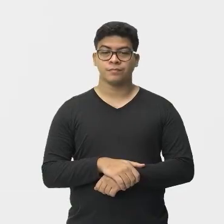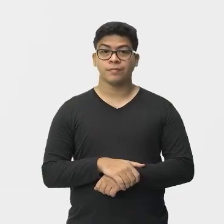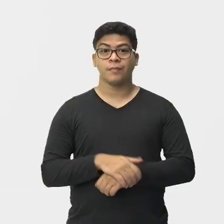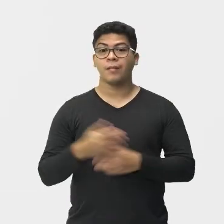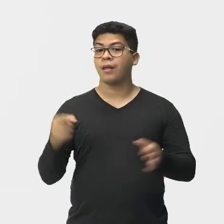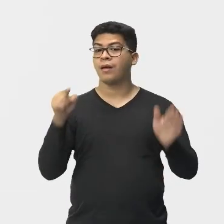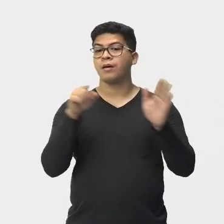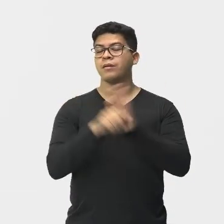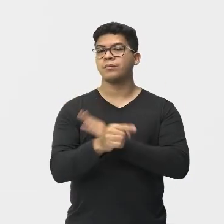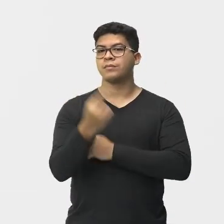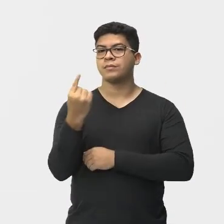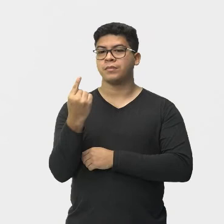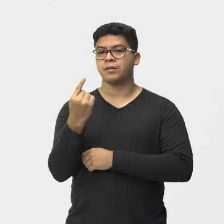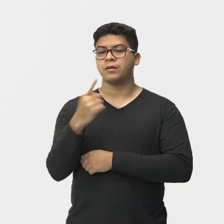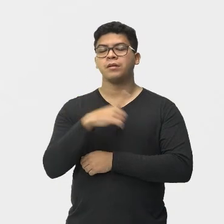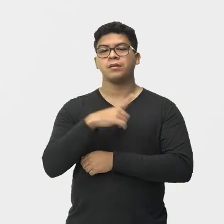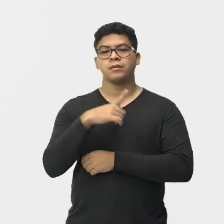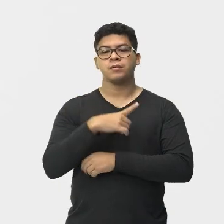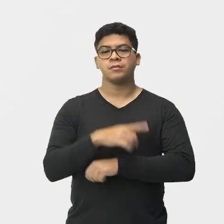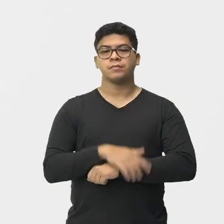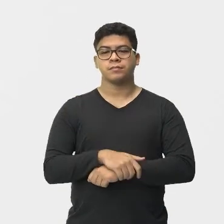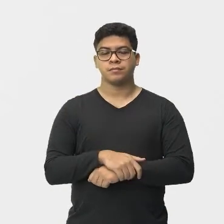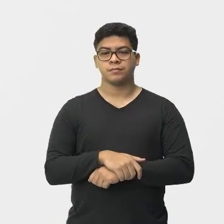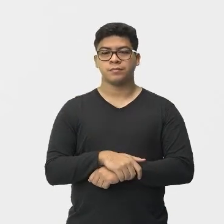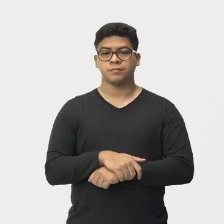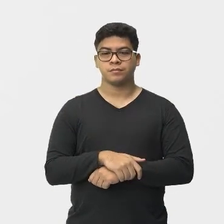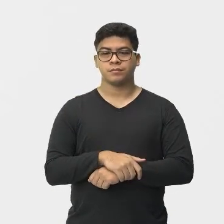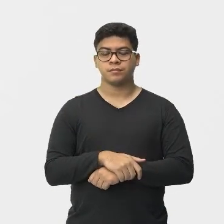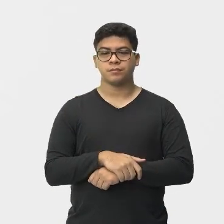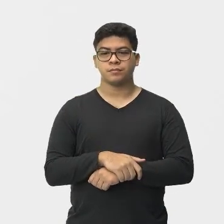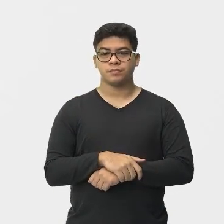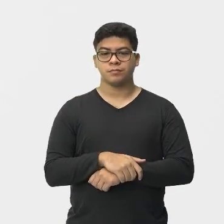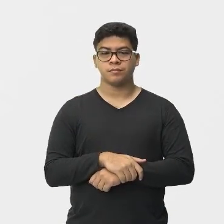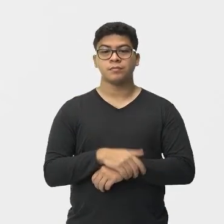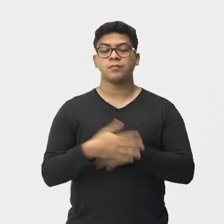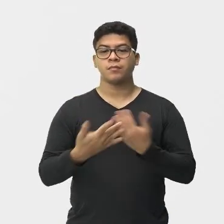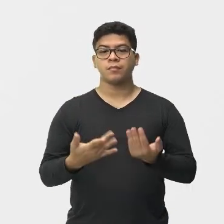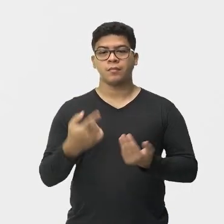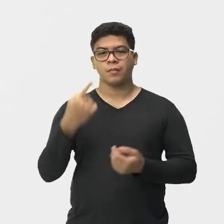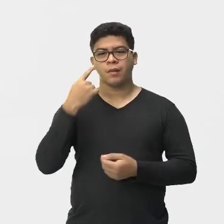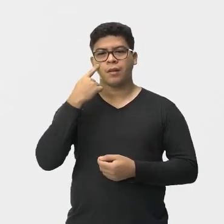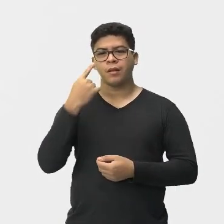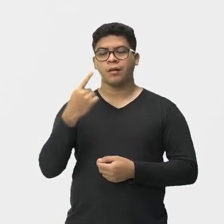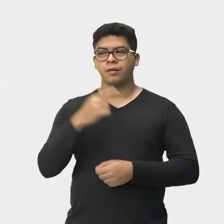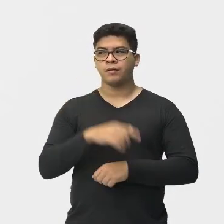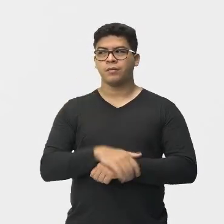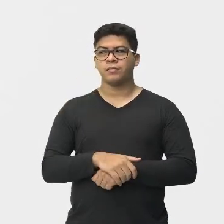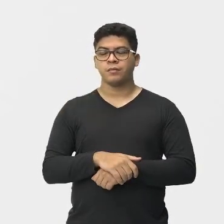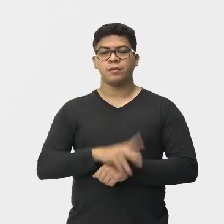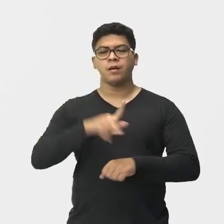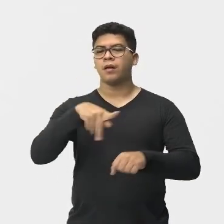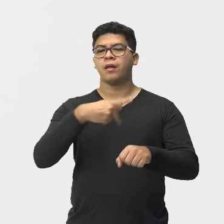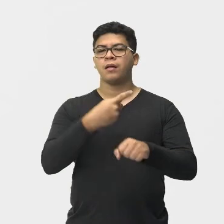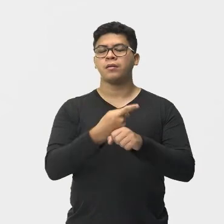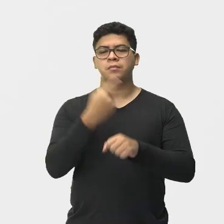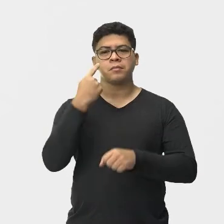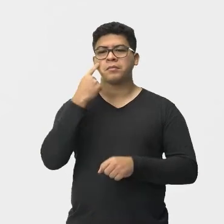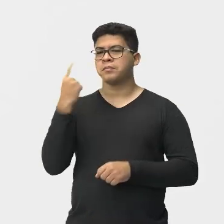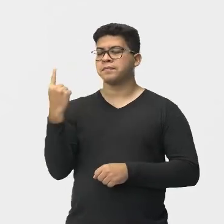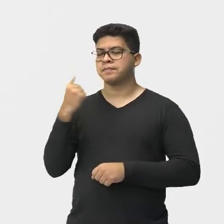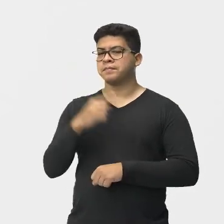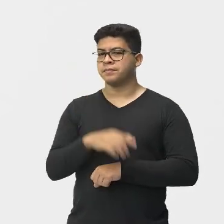Na nossa questão 1, nós temos aqui haz la pregunta debida e depois subraya